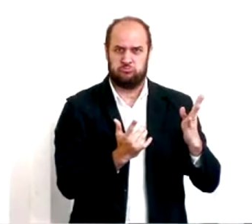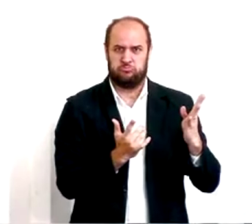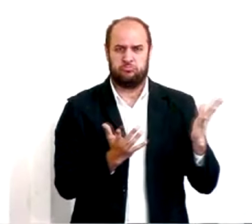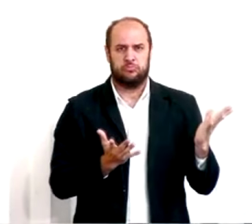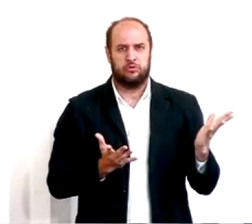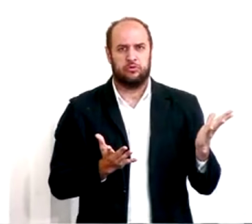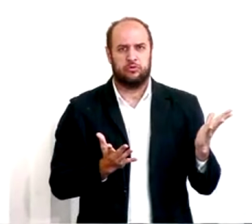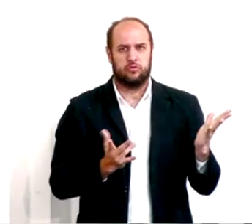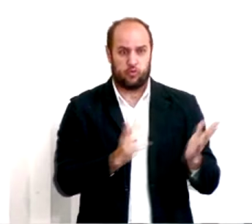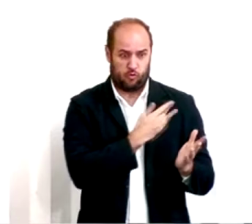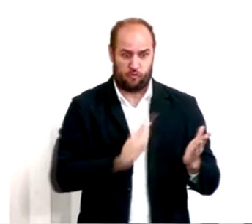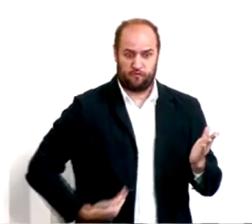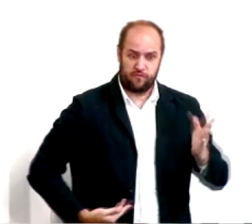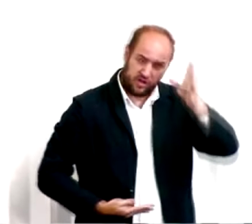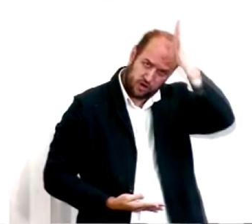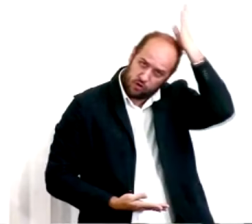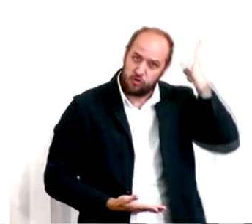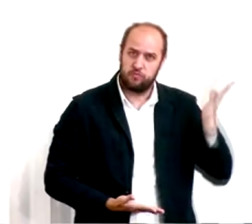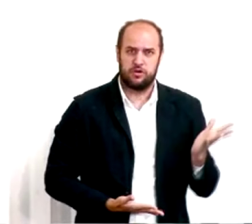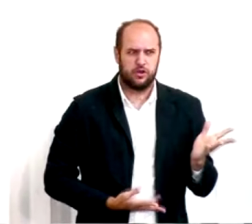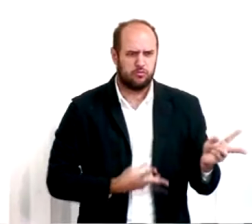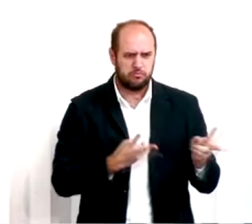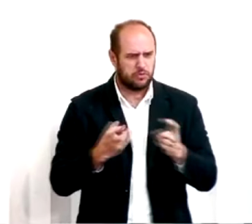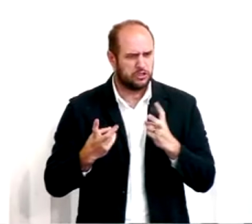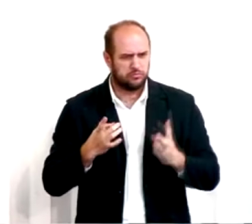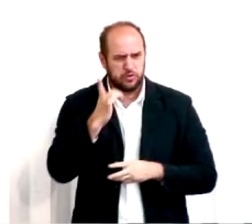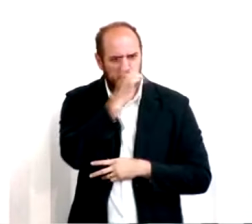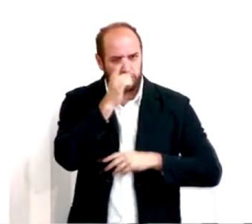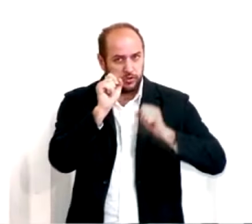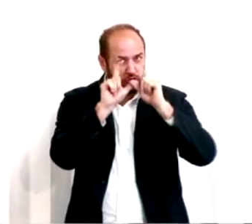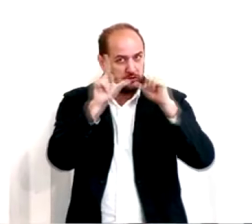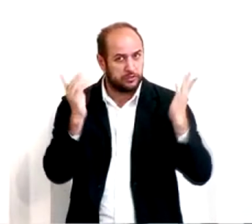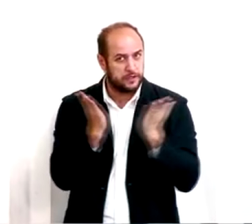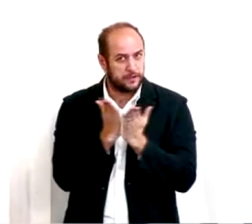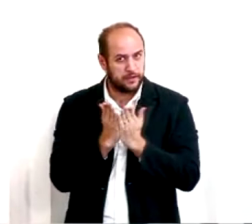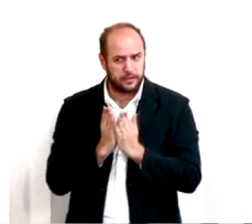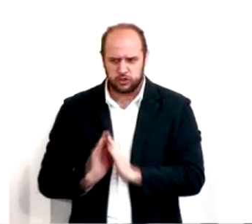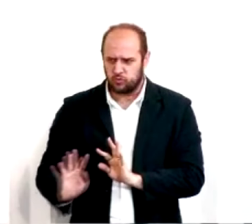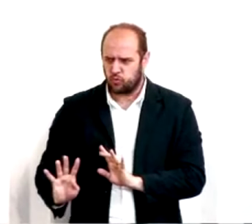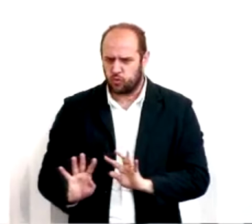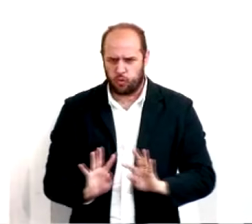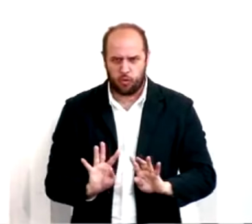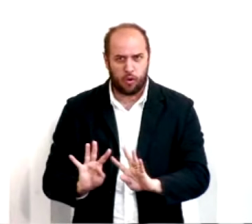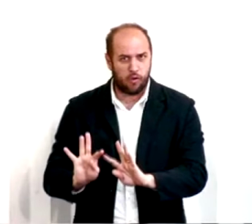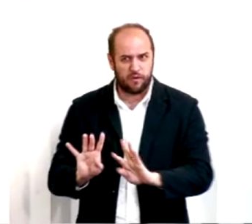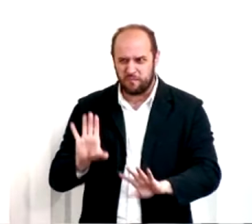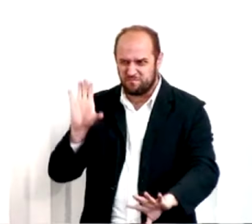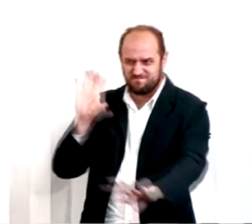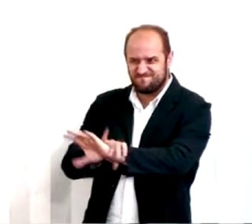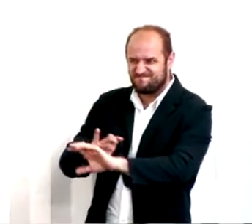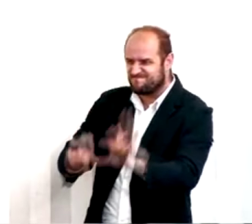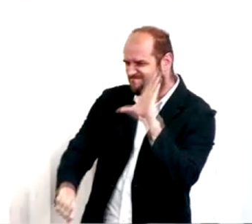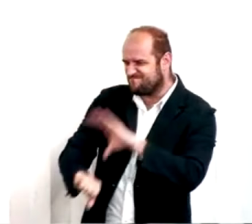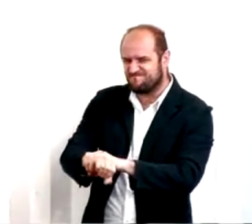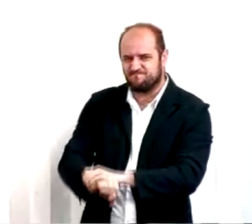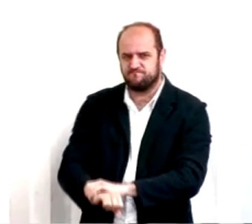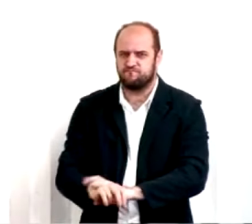eles perseguiam os cristãos andando pelos Domingos pela manhã e eles nos prendiam Ah